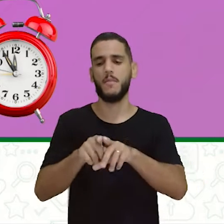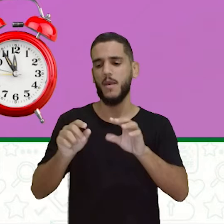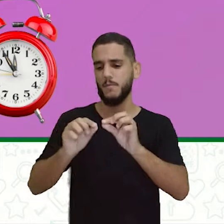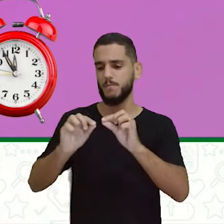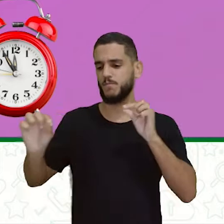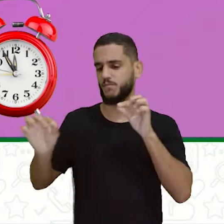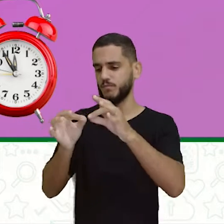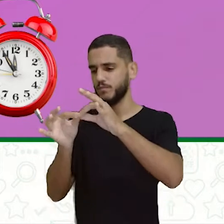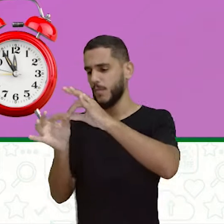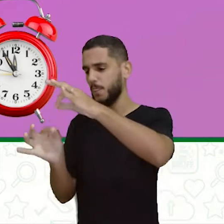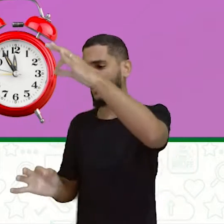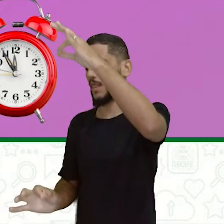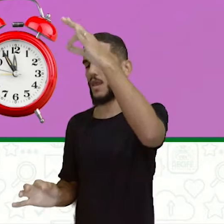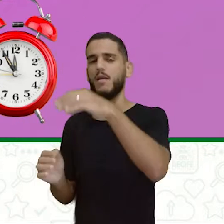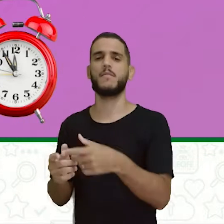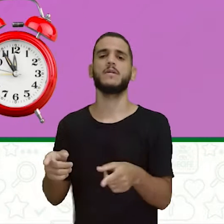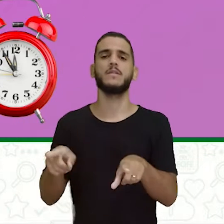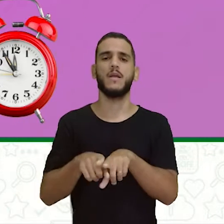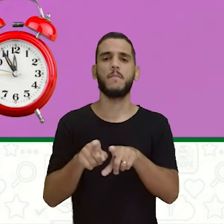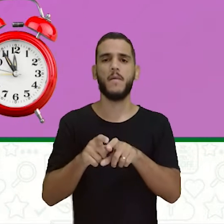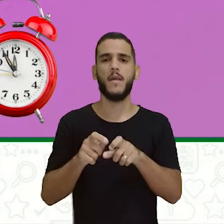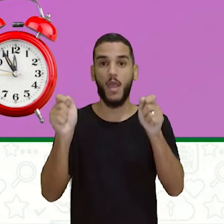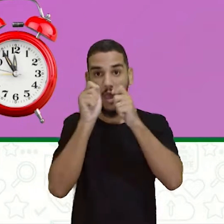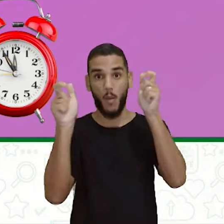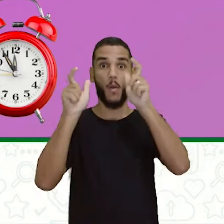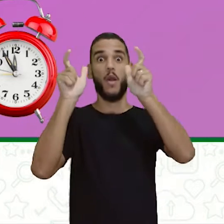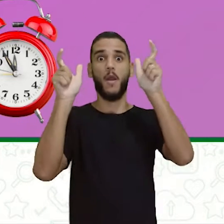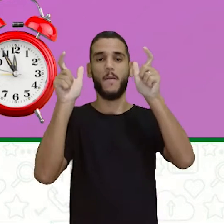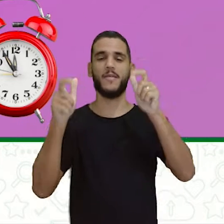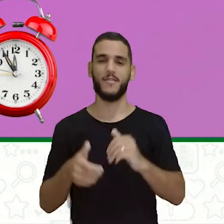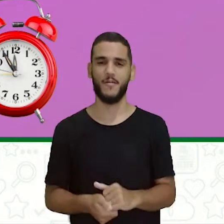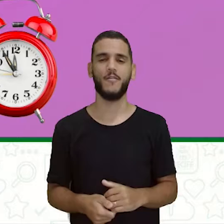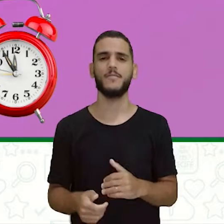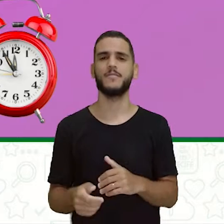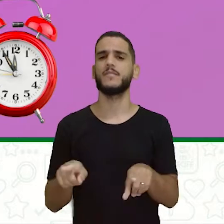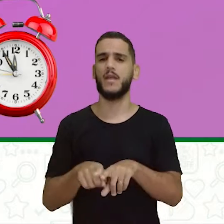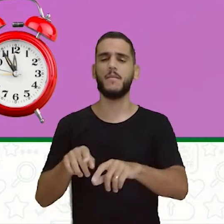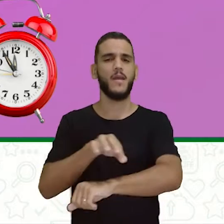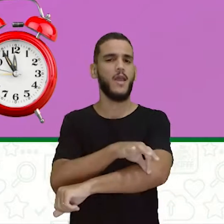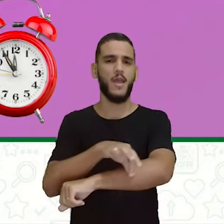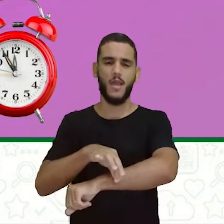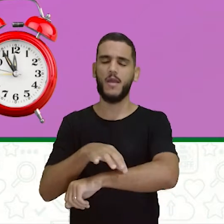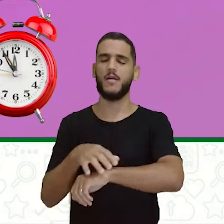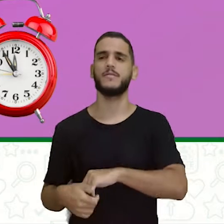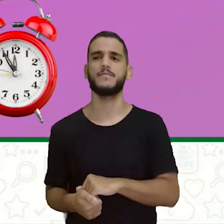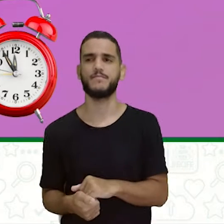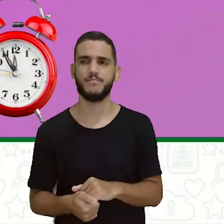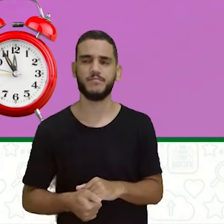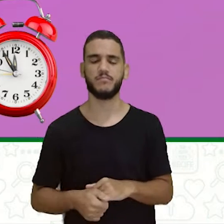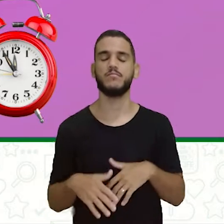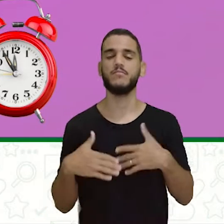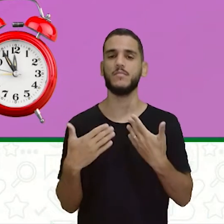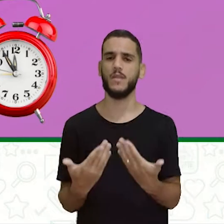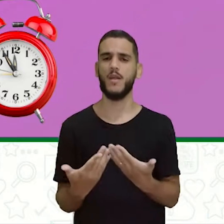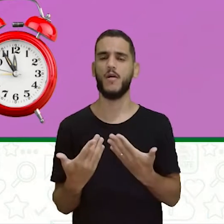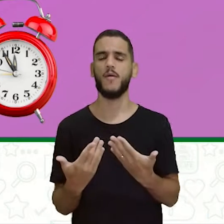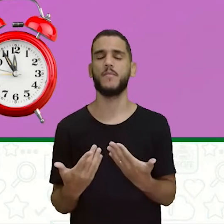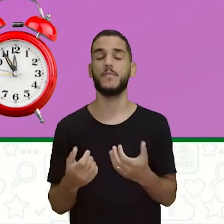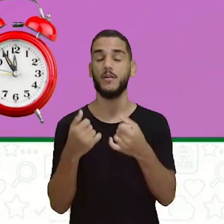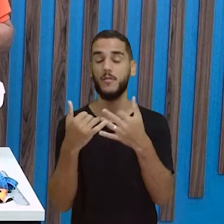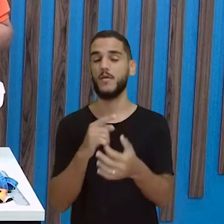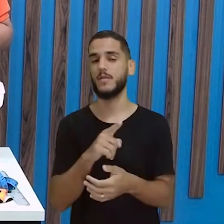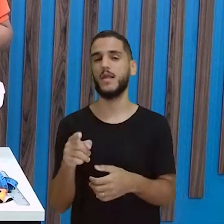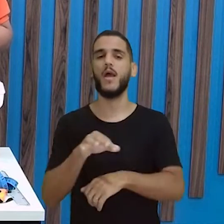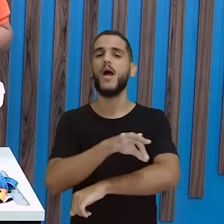né, que você faz uso, você conhece bem, tá certo? Temos uma régua. E aí eu digo para você que uma régua a